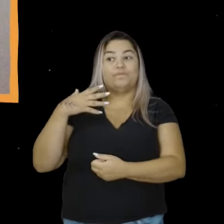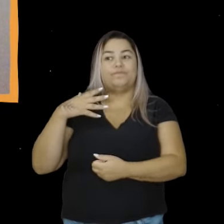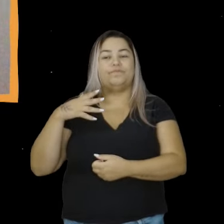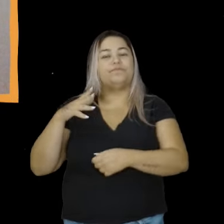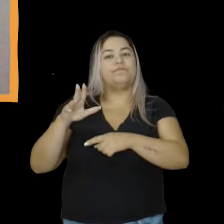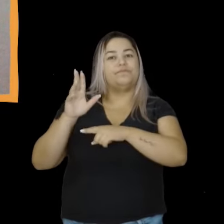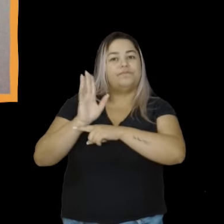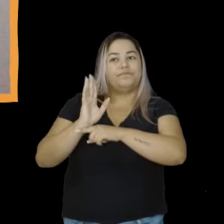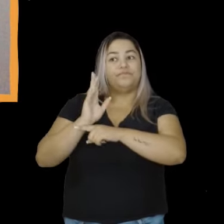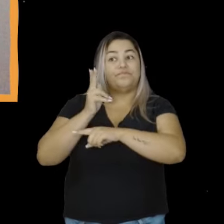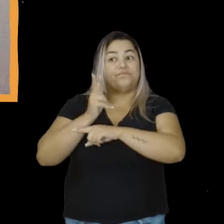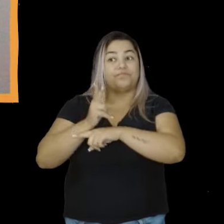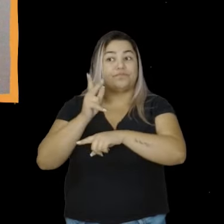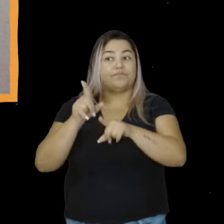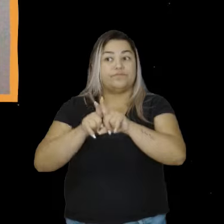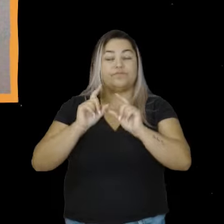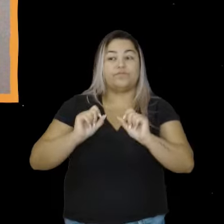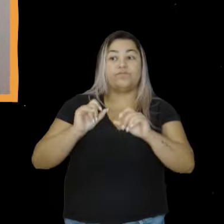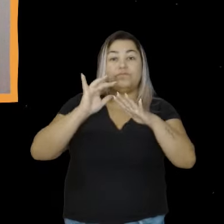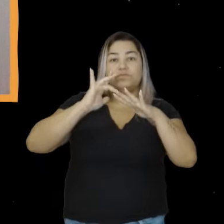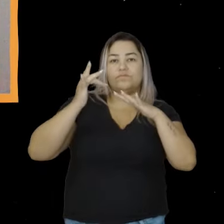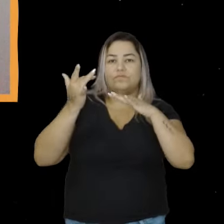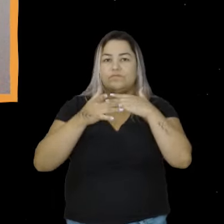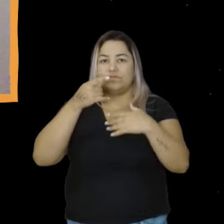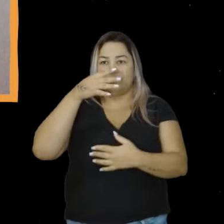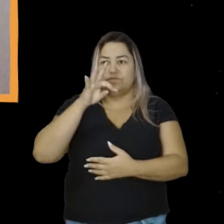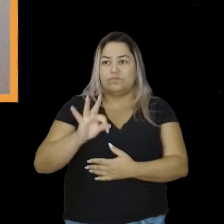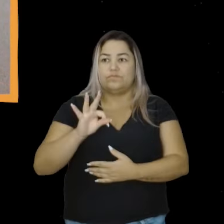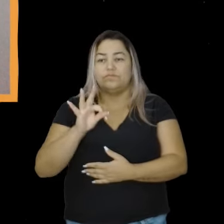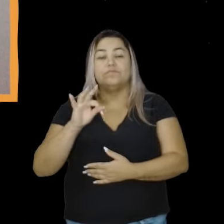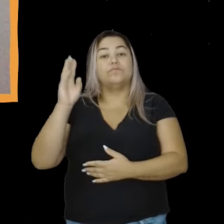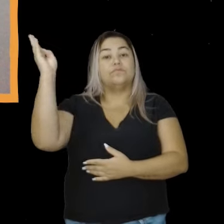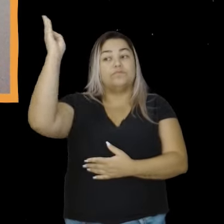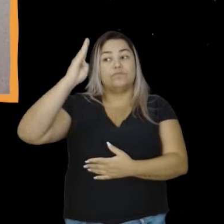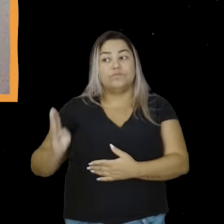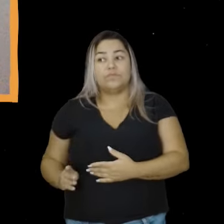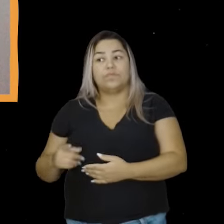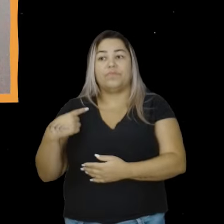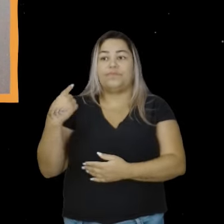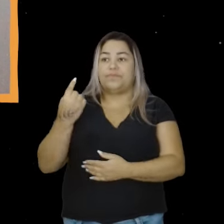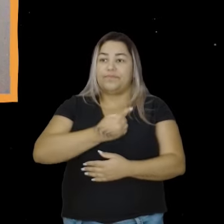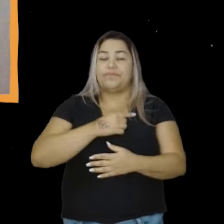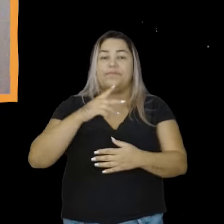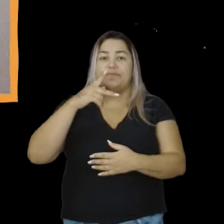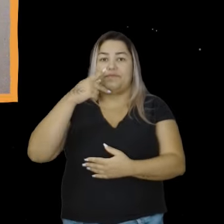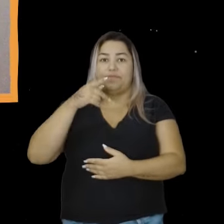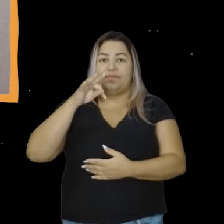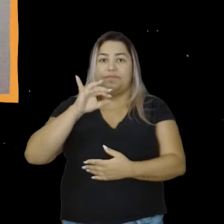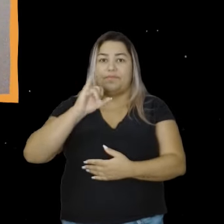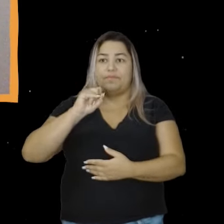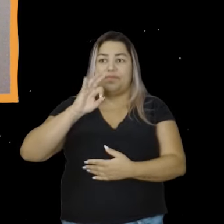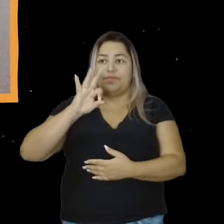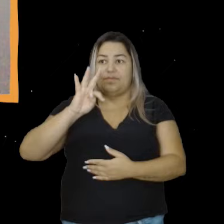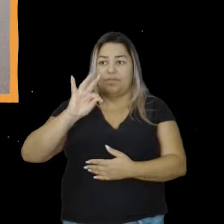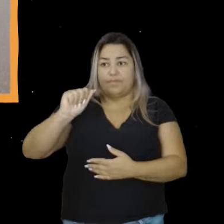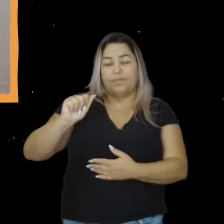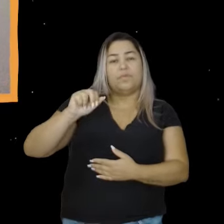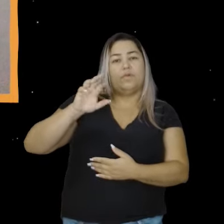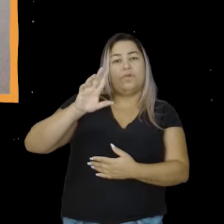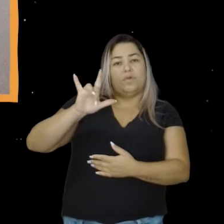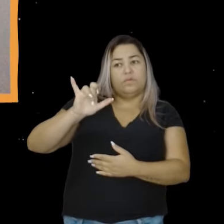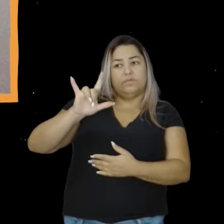na nossa página, é só dar um pulo nas redes sociais do PT, @PT Brasil, e também nas nossas redes, Crianças Petistas no Instagram e no